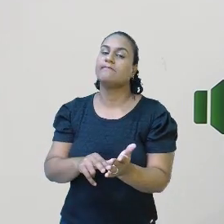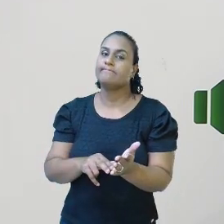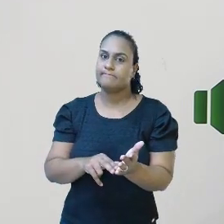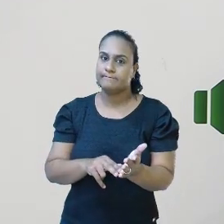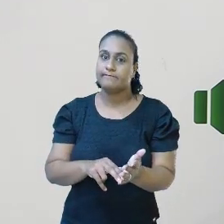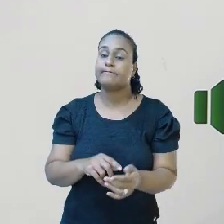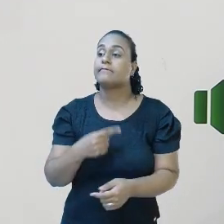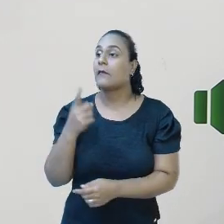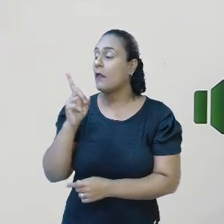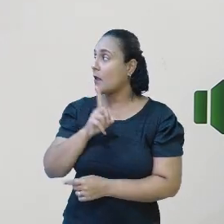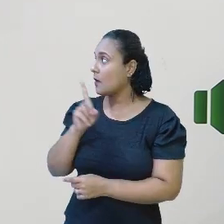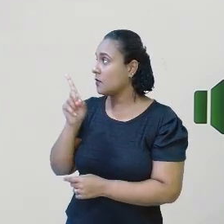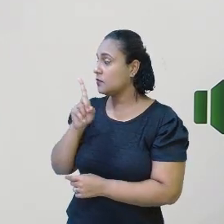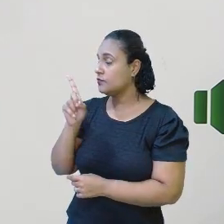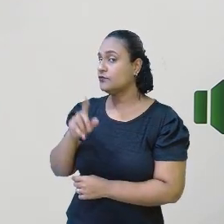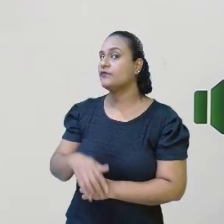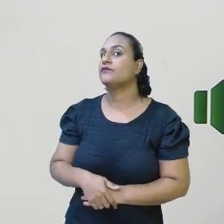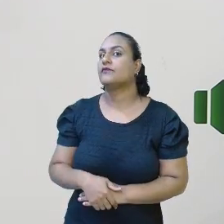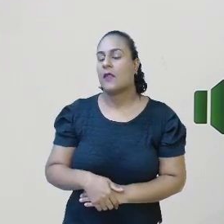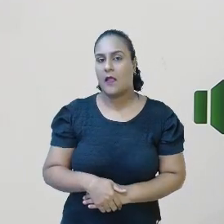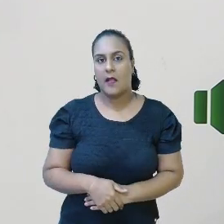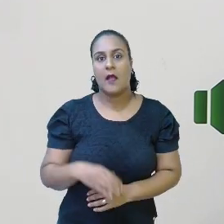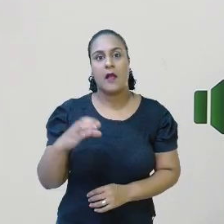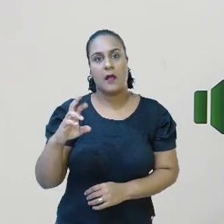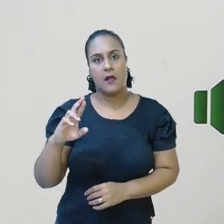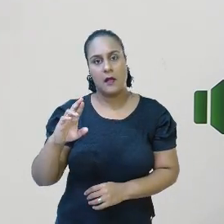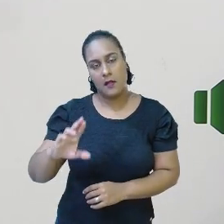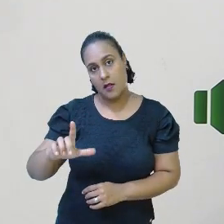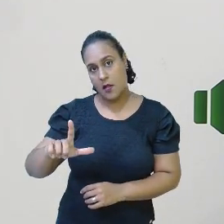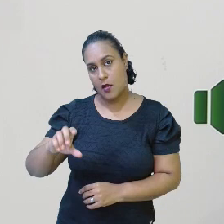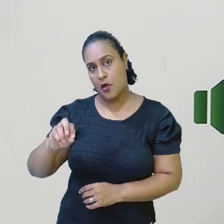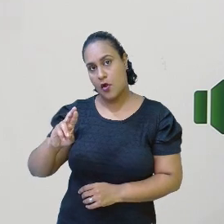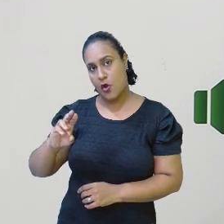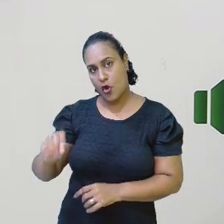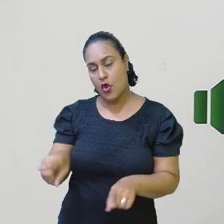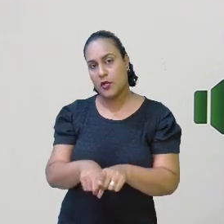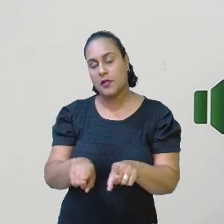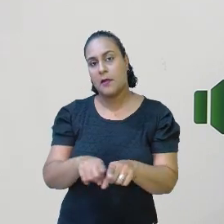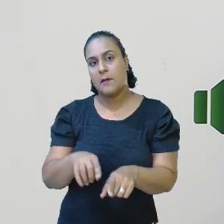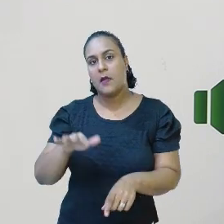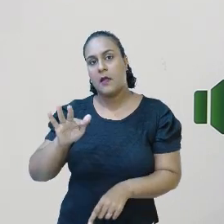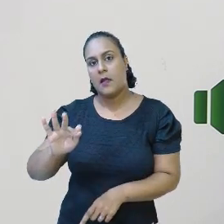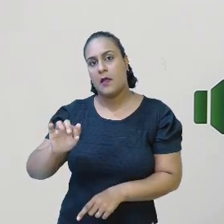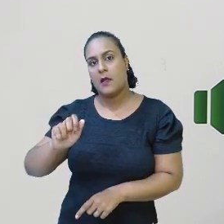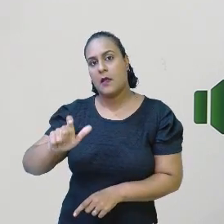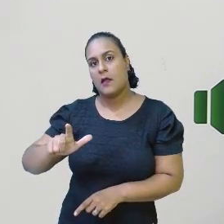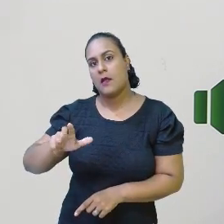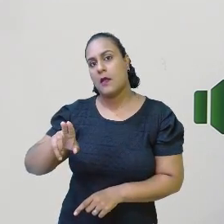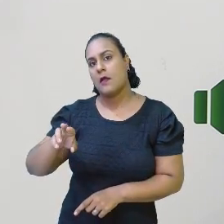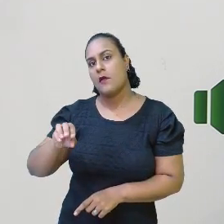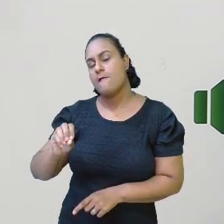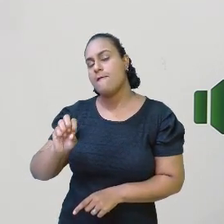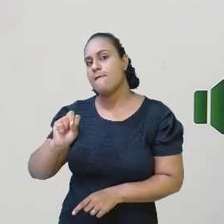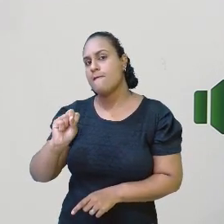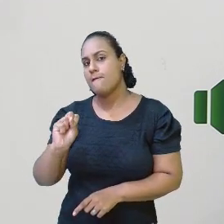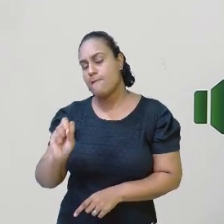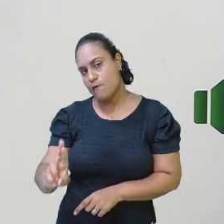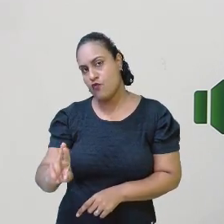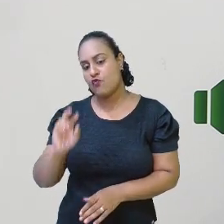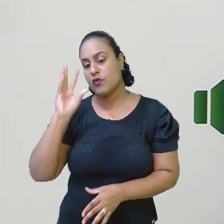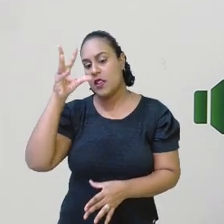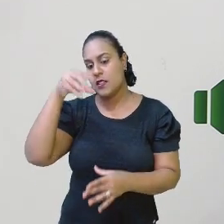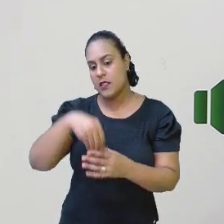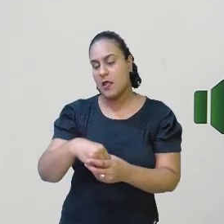dos processos seria a cloração e a fluoretação, que a água recebe também dentro